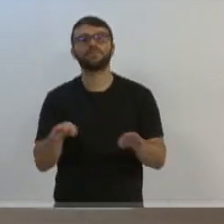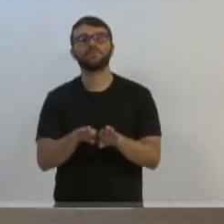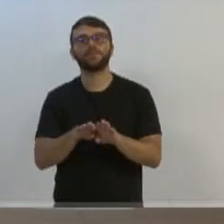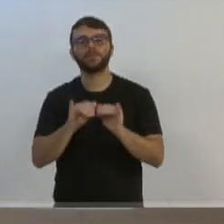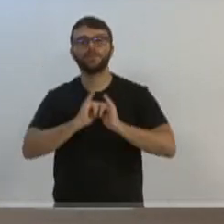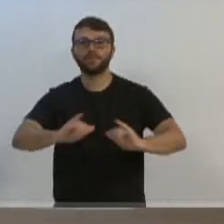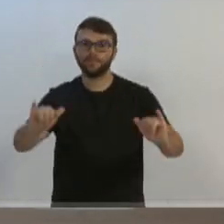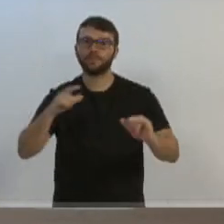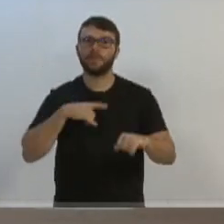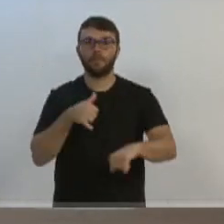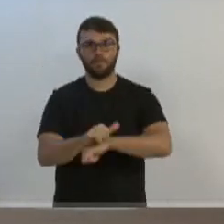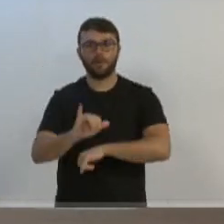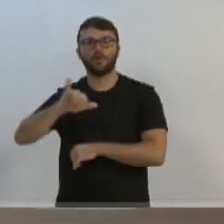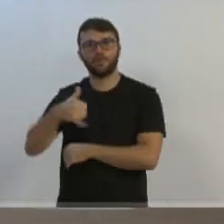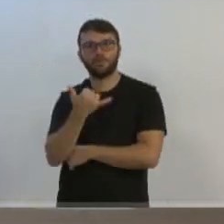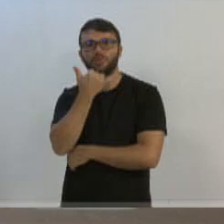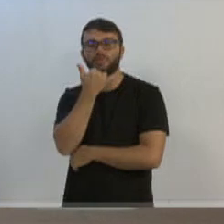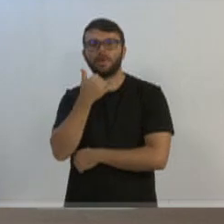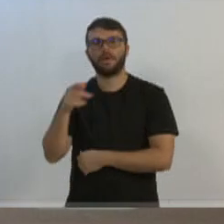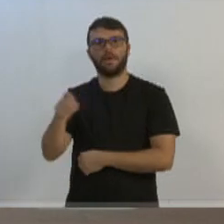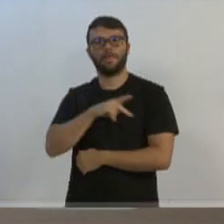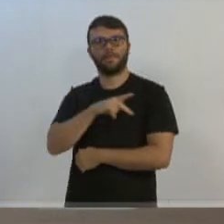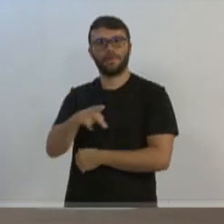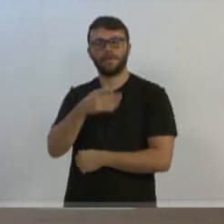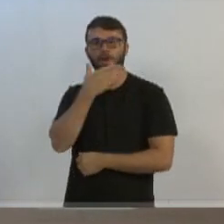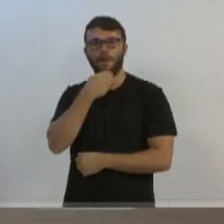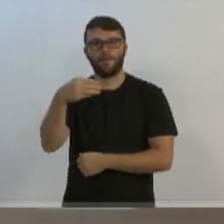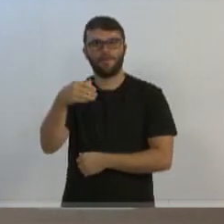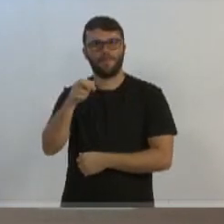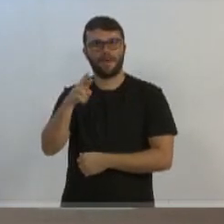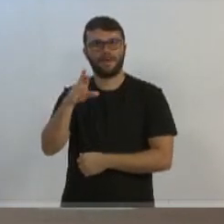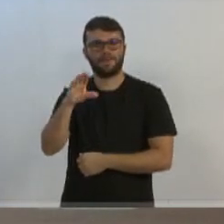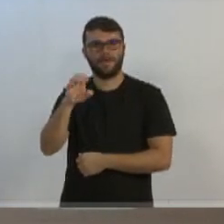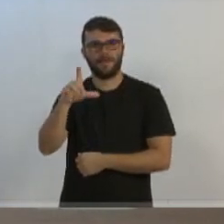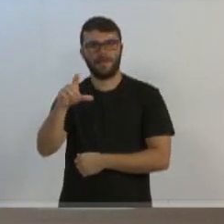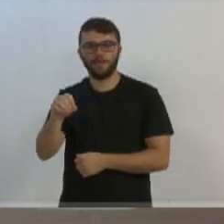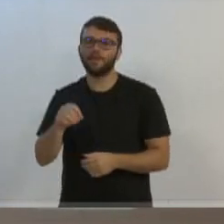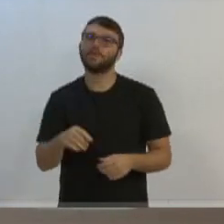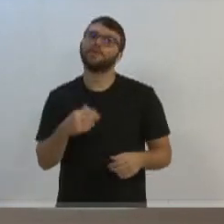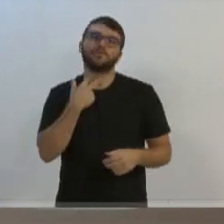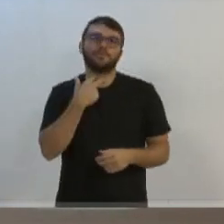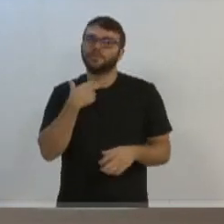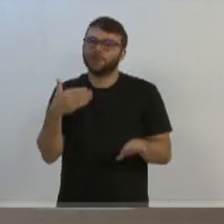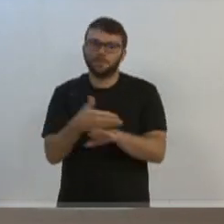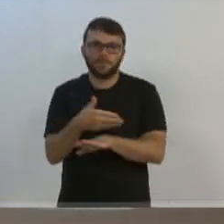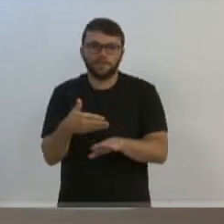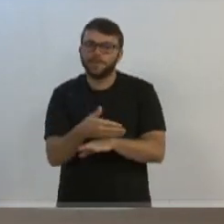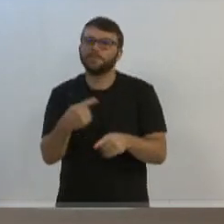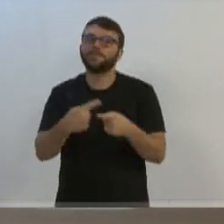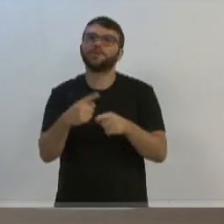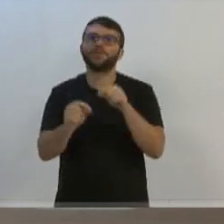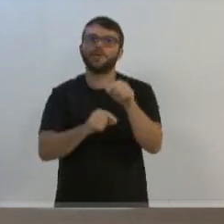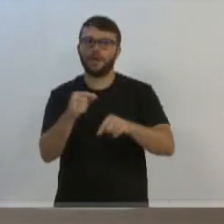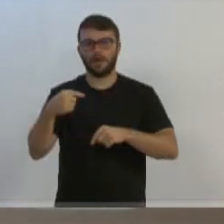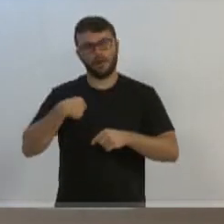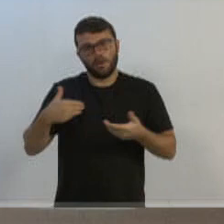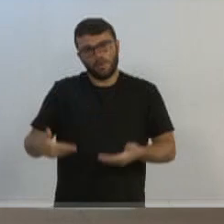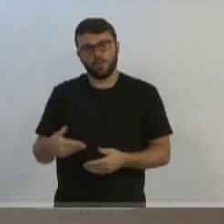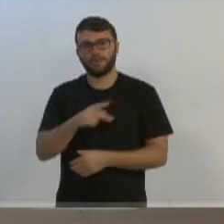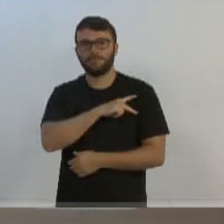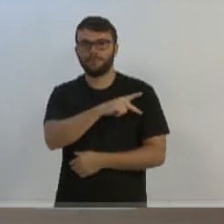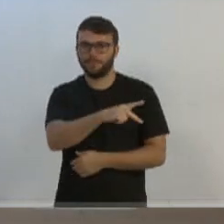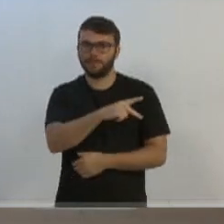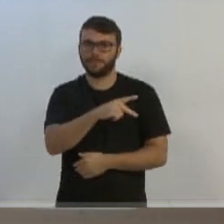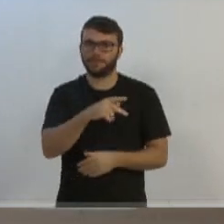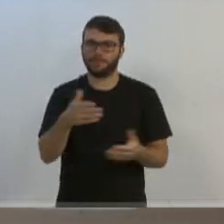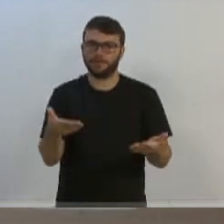ausência justificada do presidente Marcelo Lanzarin, que não pôde comparecer, de forma que eu presido, nesse momento,